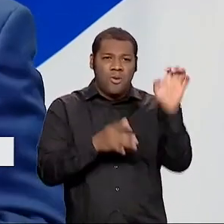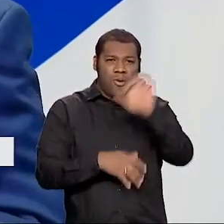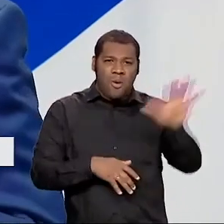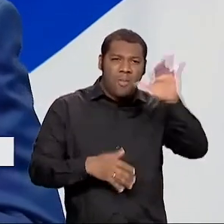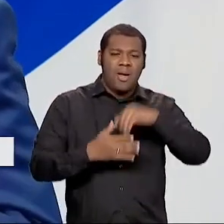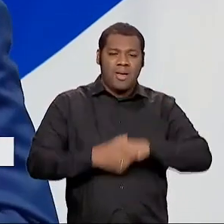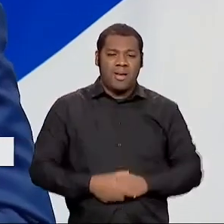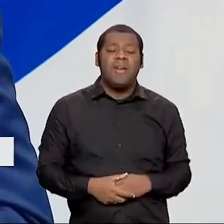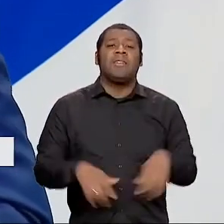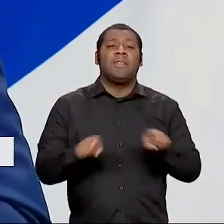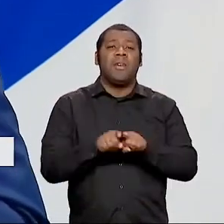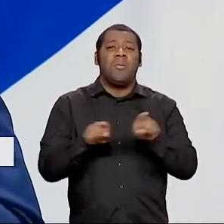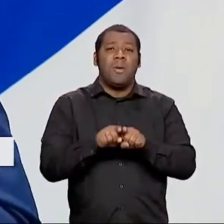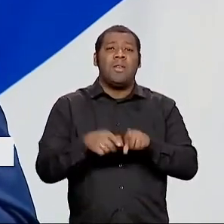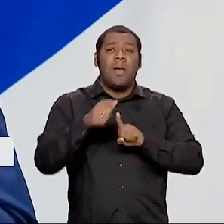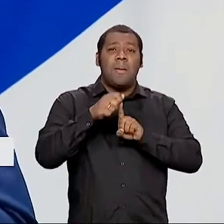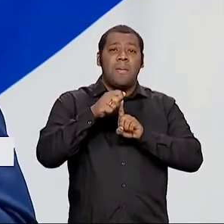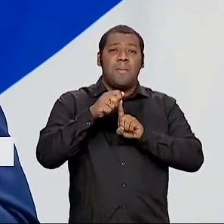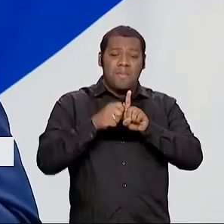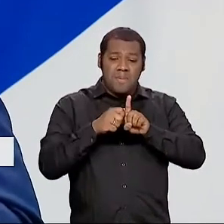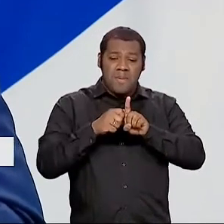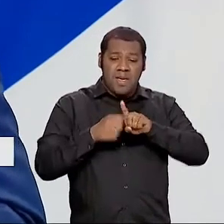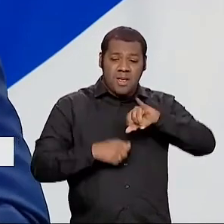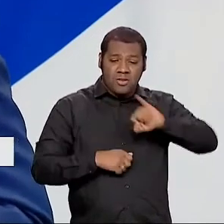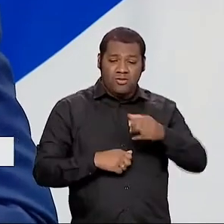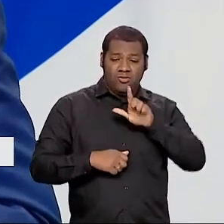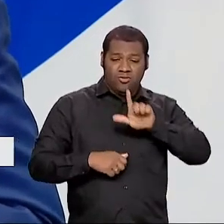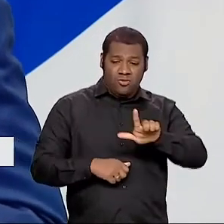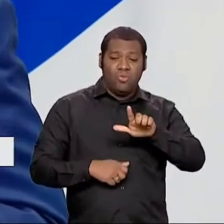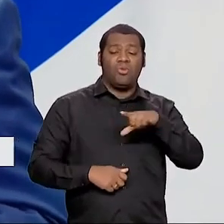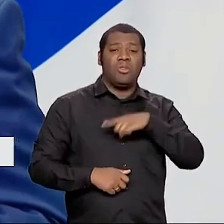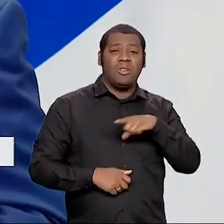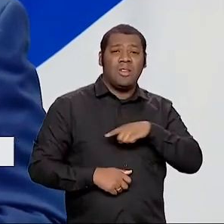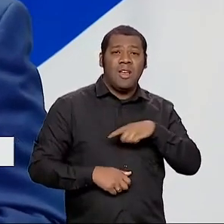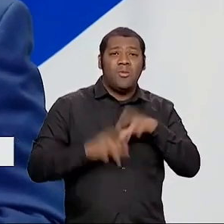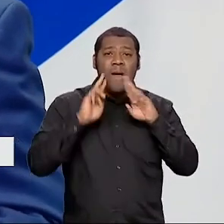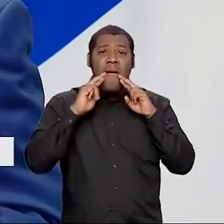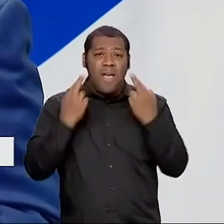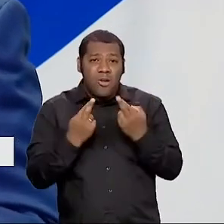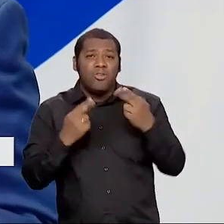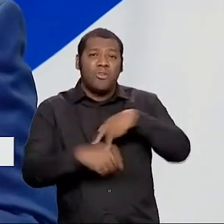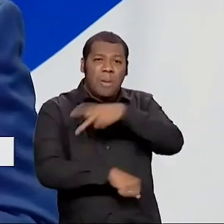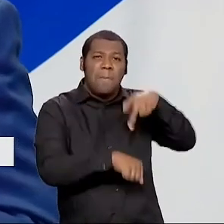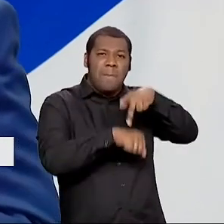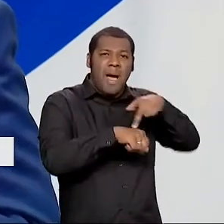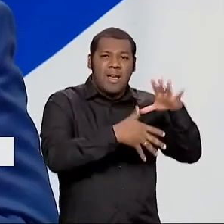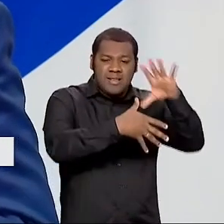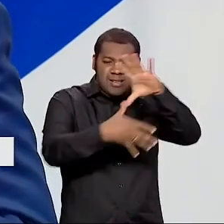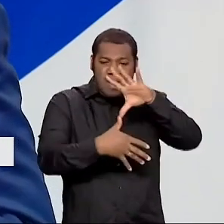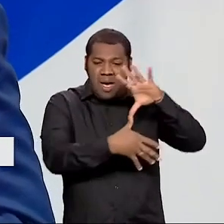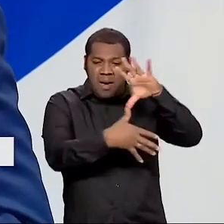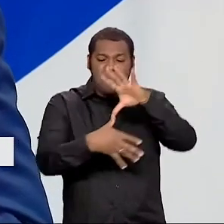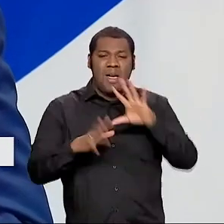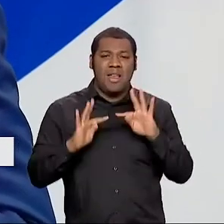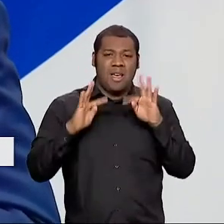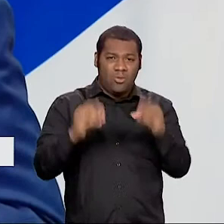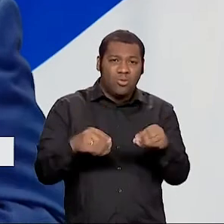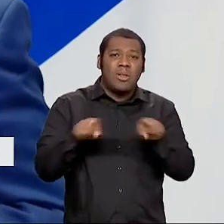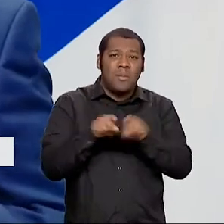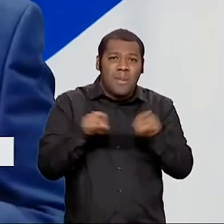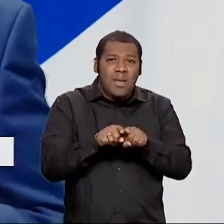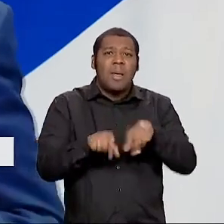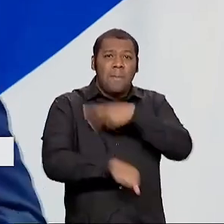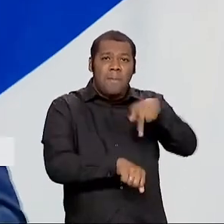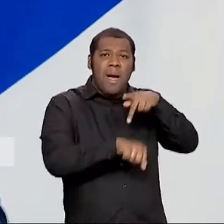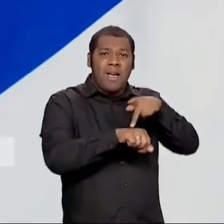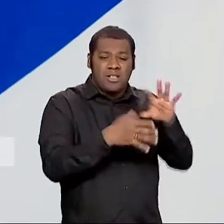encontro que vai ter agora em julho da CELAC, que são todos os países da América Latina, com todos os países da União Europeia,